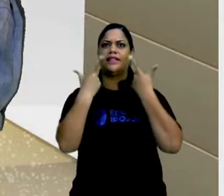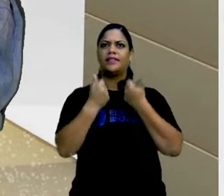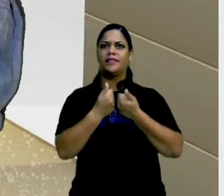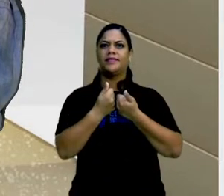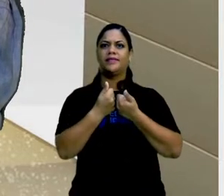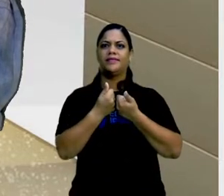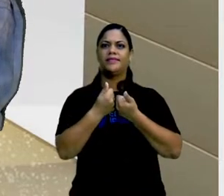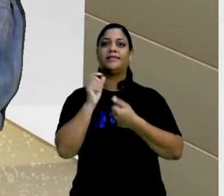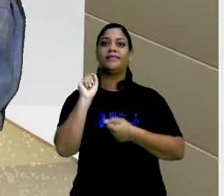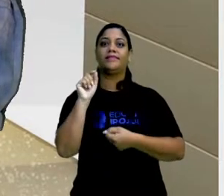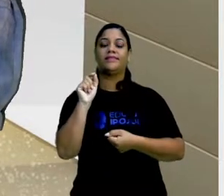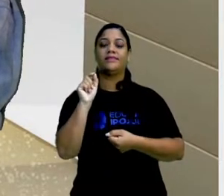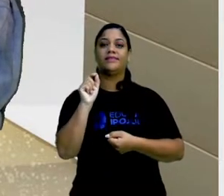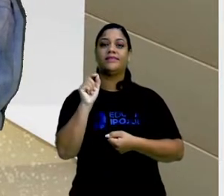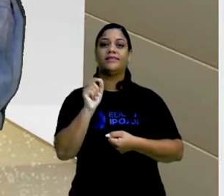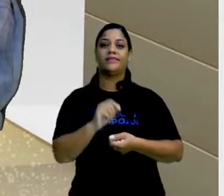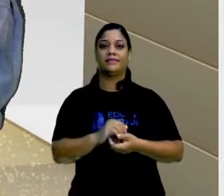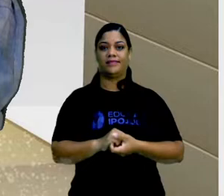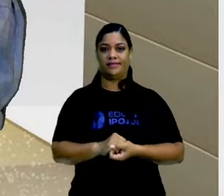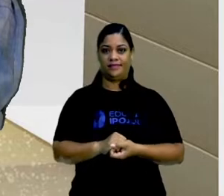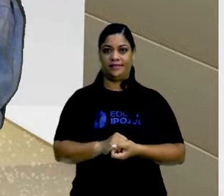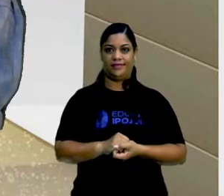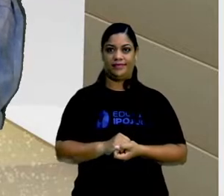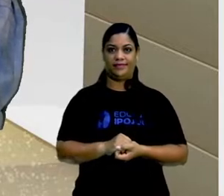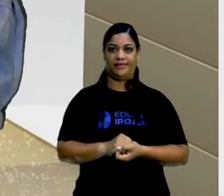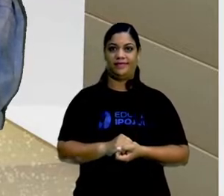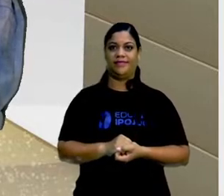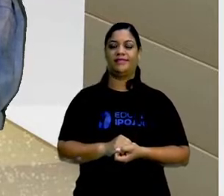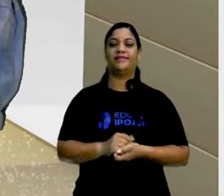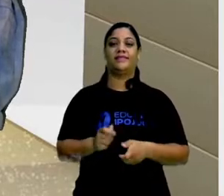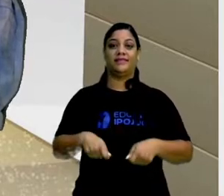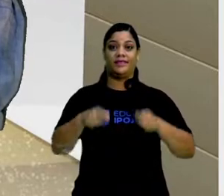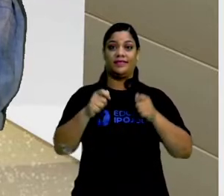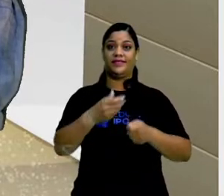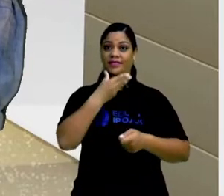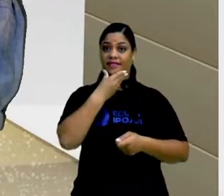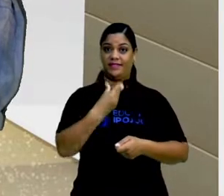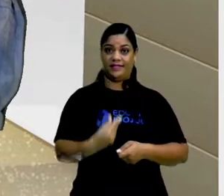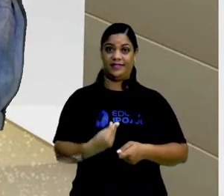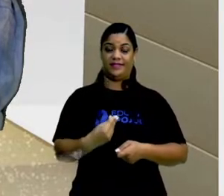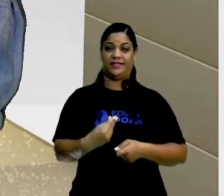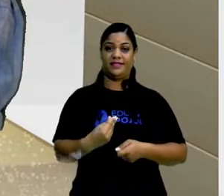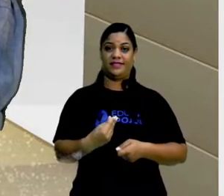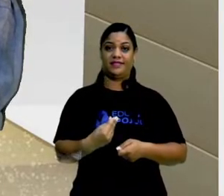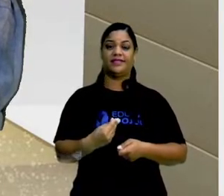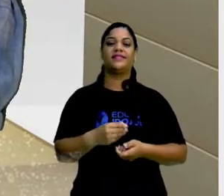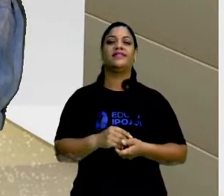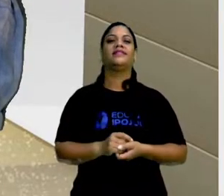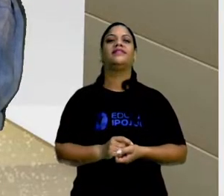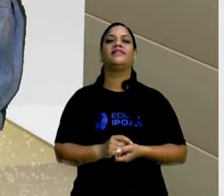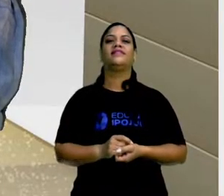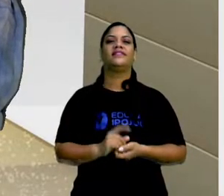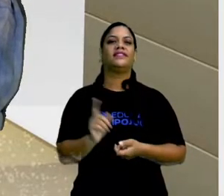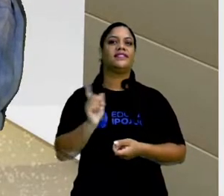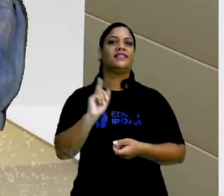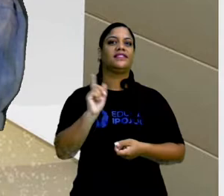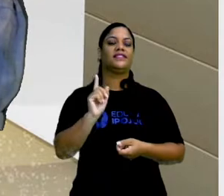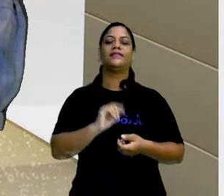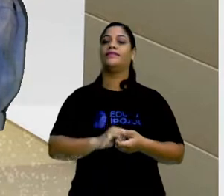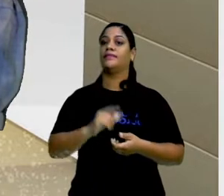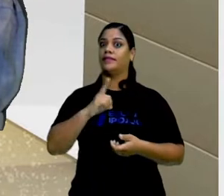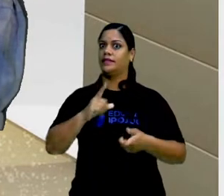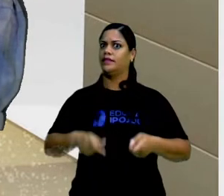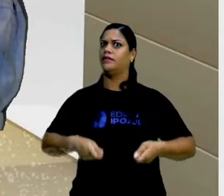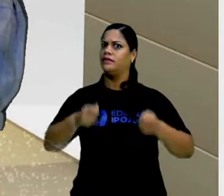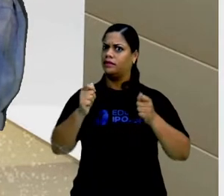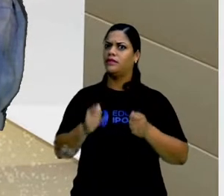leiturinha? Tinha as renas de Papai Noel. Não, essas renas não eram do Papai Noel. Não? Não. Tinha essas